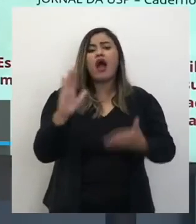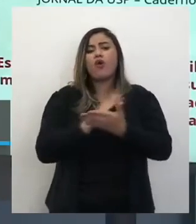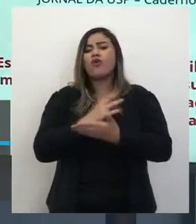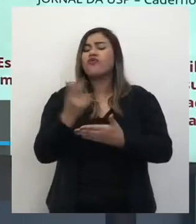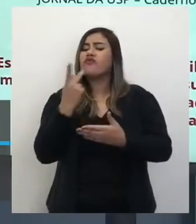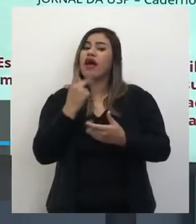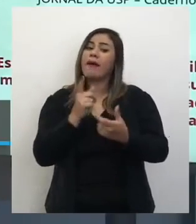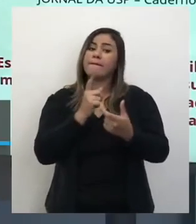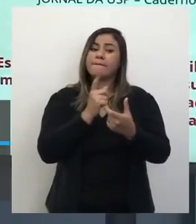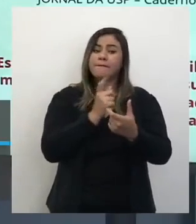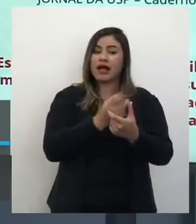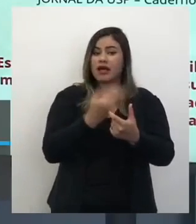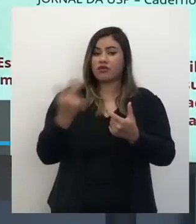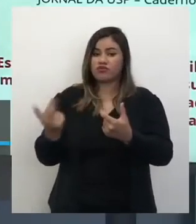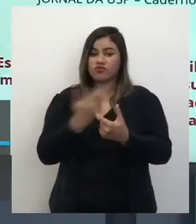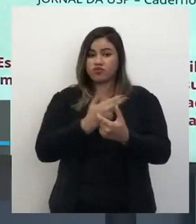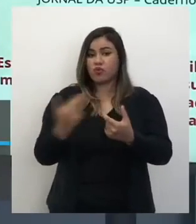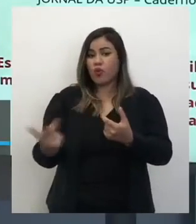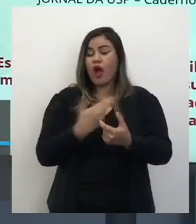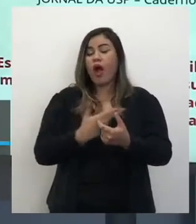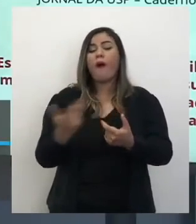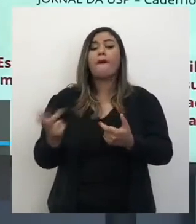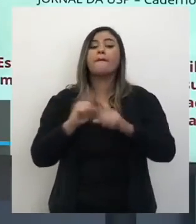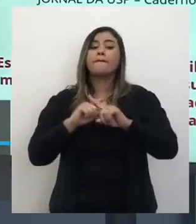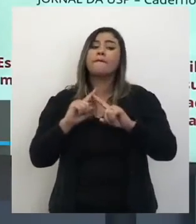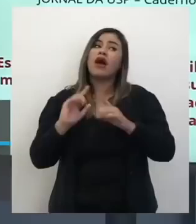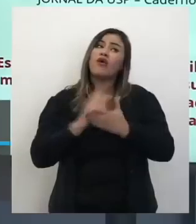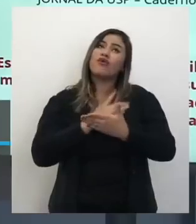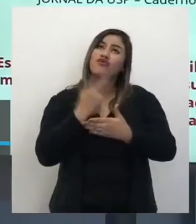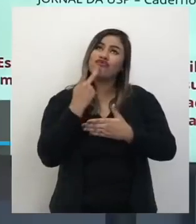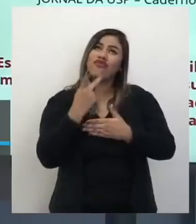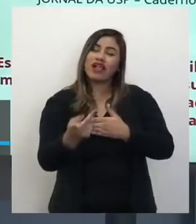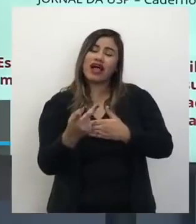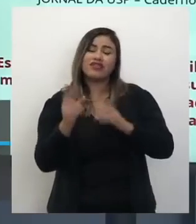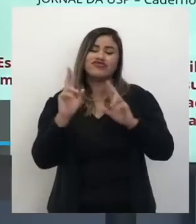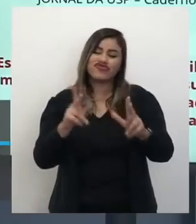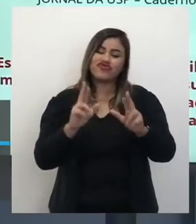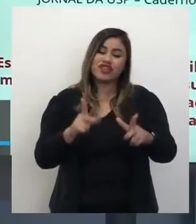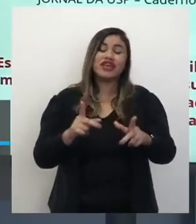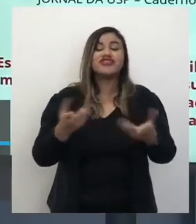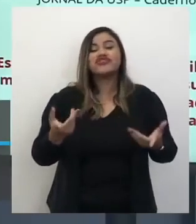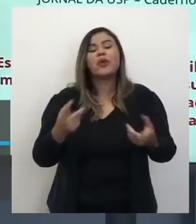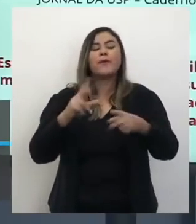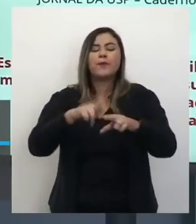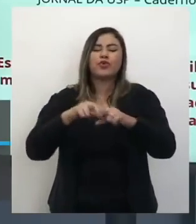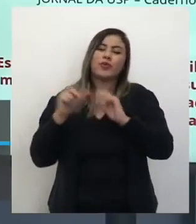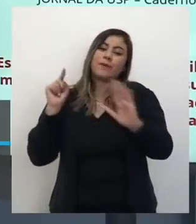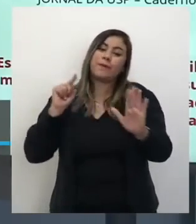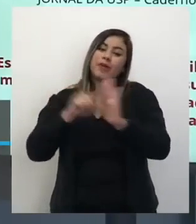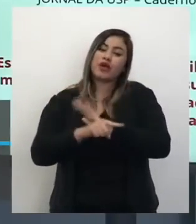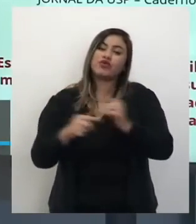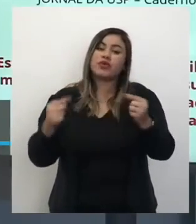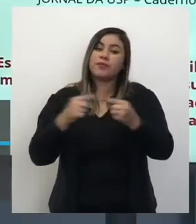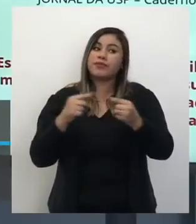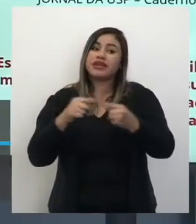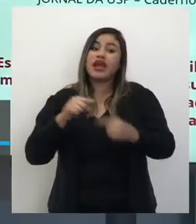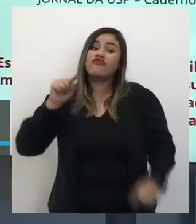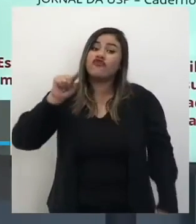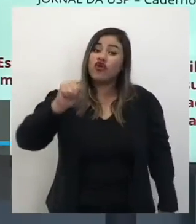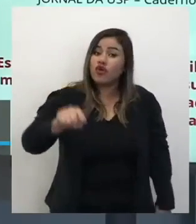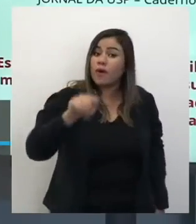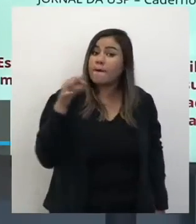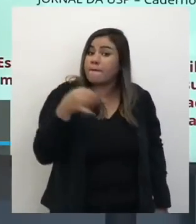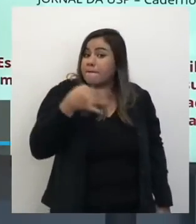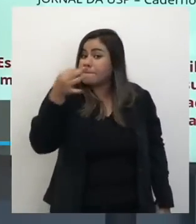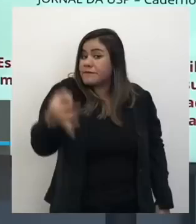mesmo, outros acharam que há diferença, né? Por isso que eu fiz para você. Comer bem é comer... E